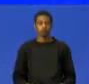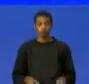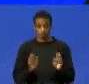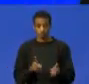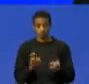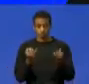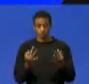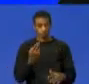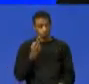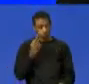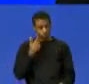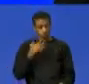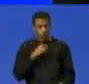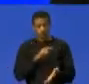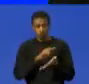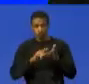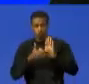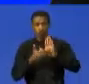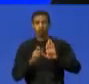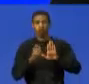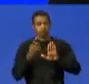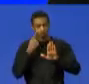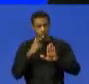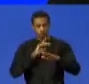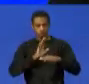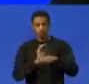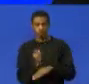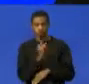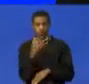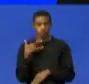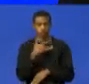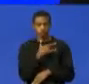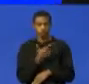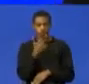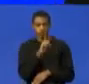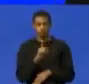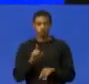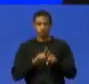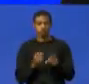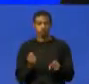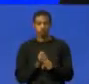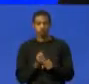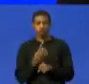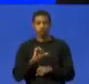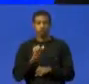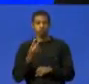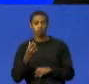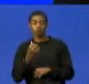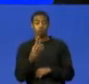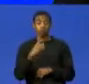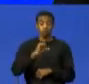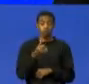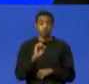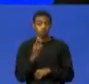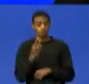Continuando. Do sanitarismo campanhista à promoção da saúde. Na década de 60, foi desencadeado um